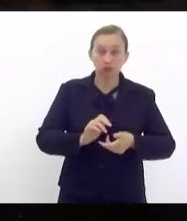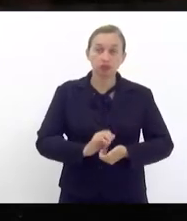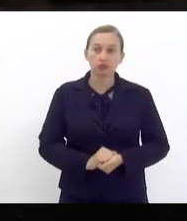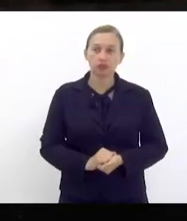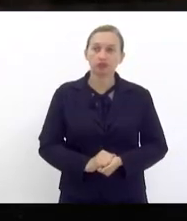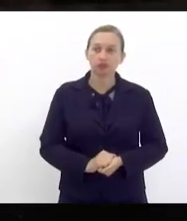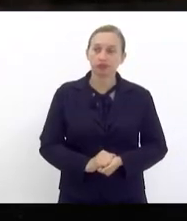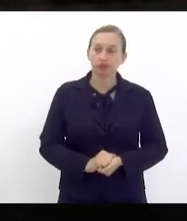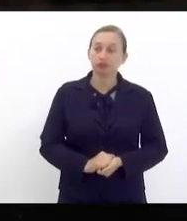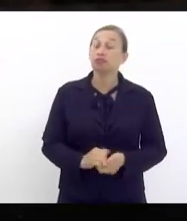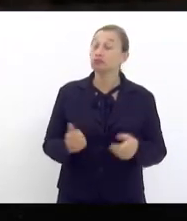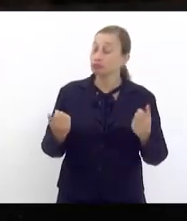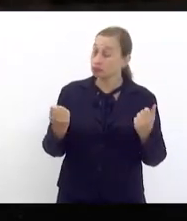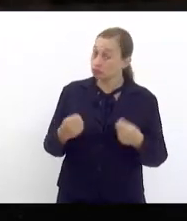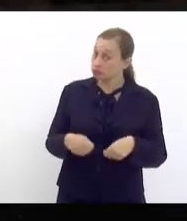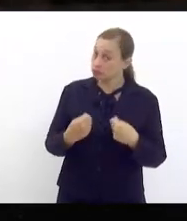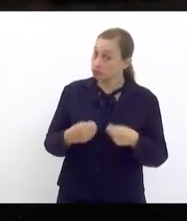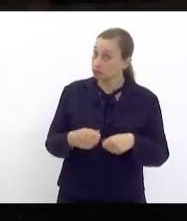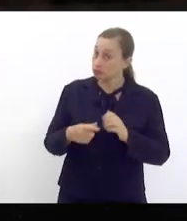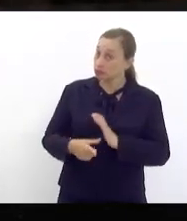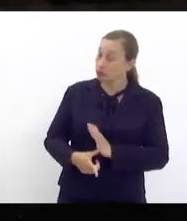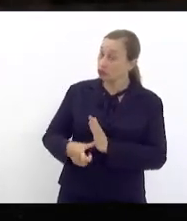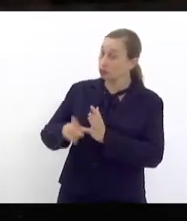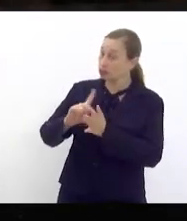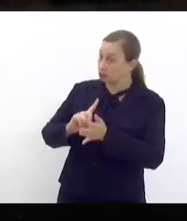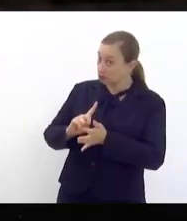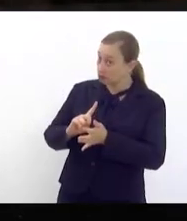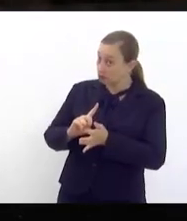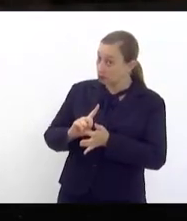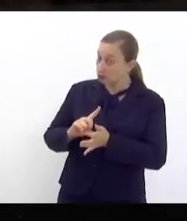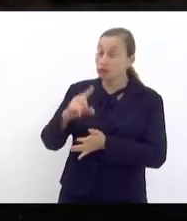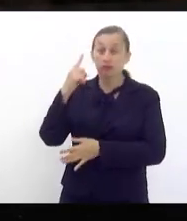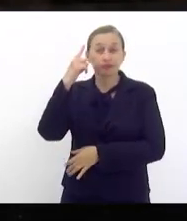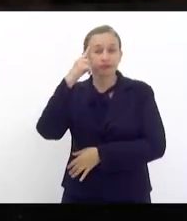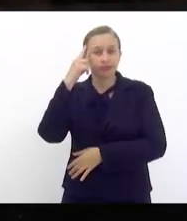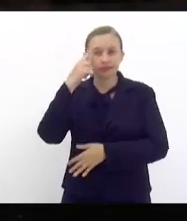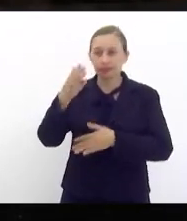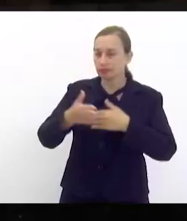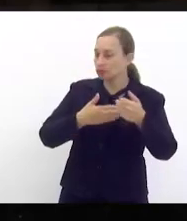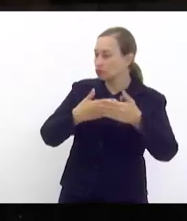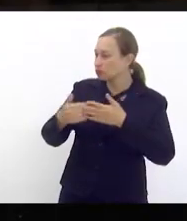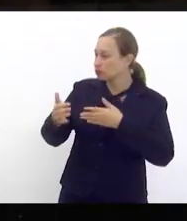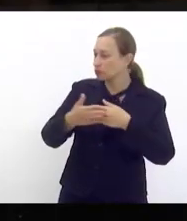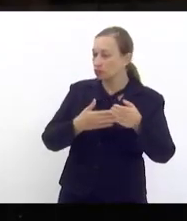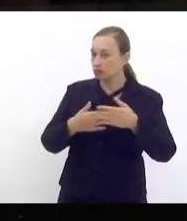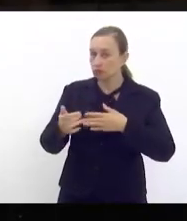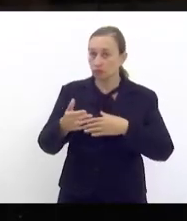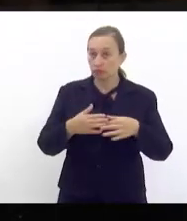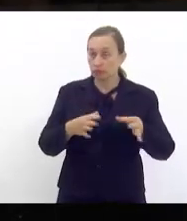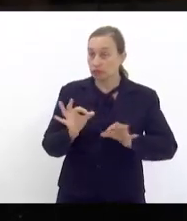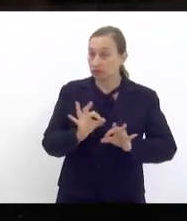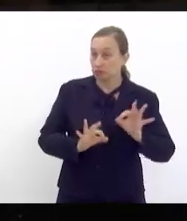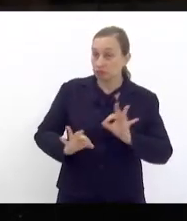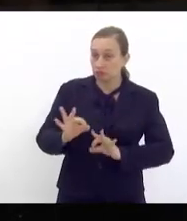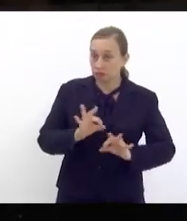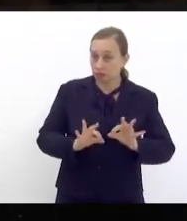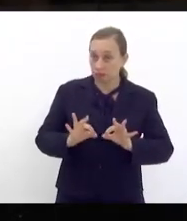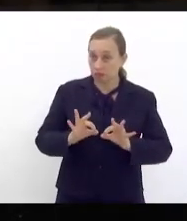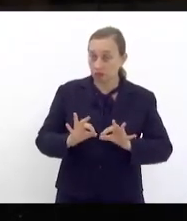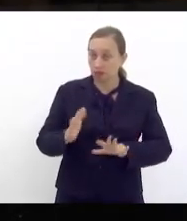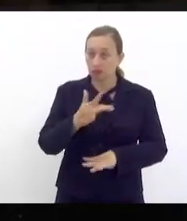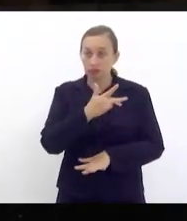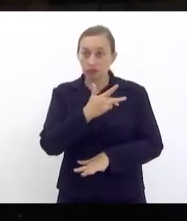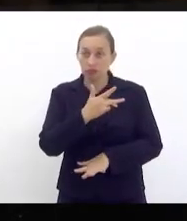ele precisa, antes de pensar em qualquer plano de estabelecimento de